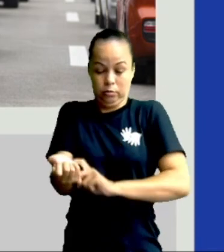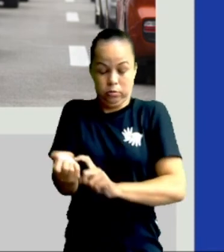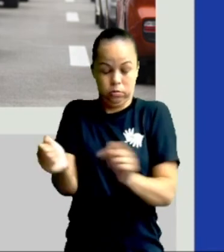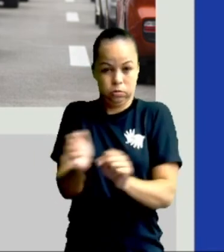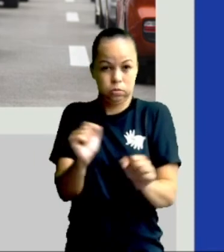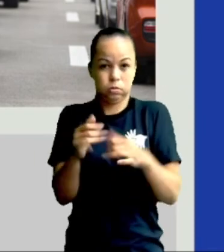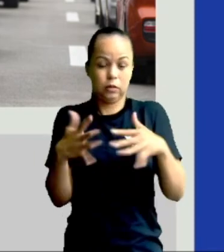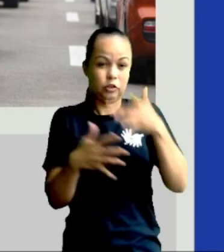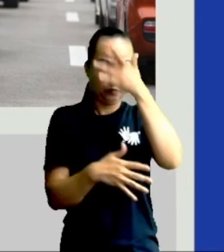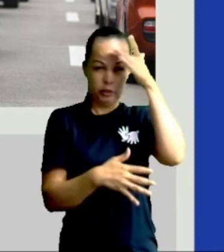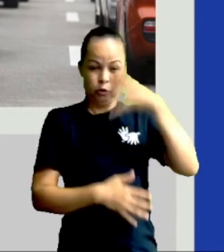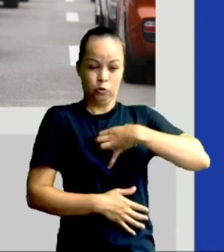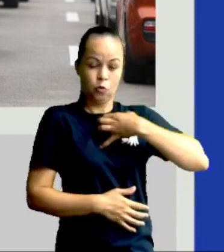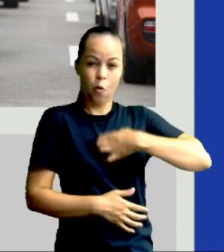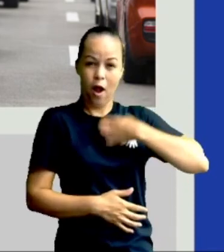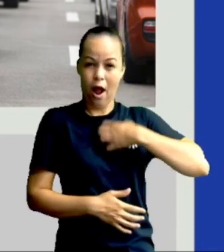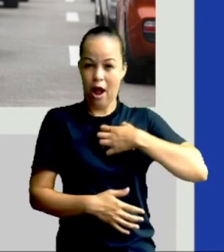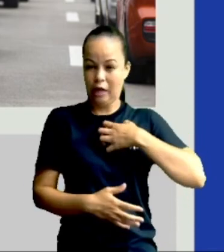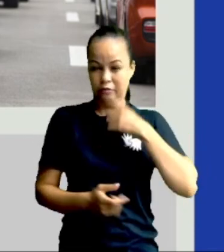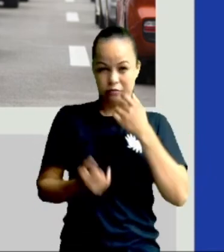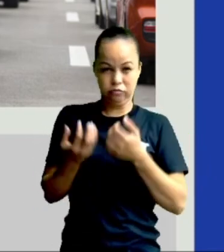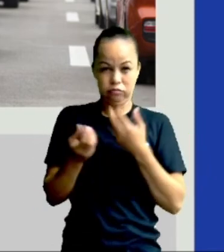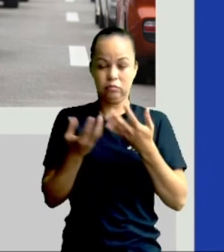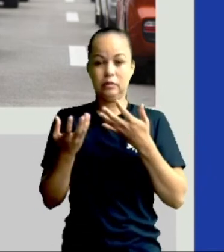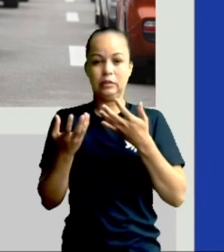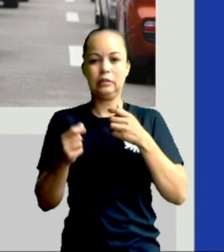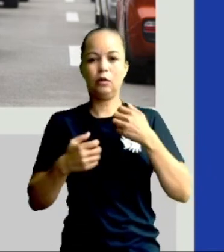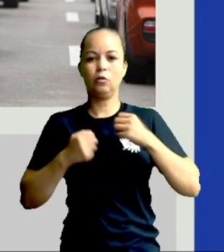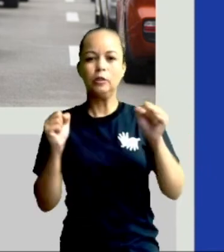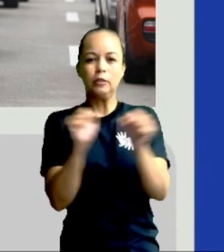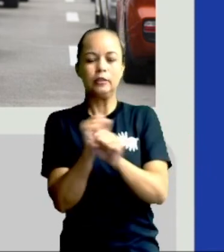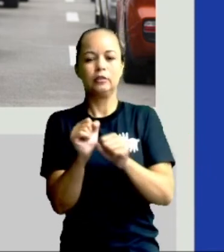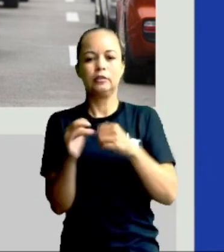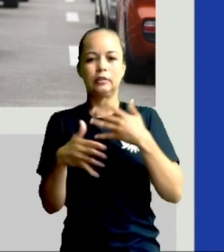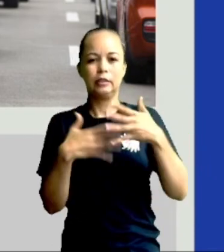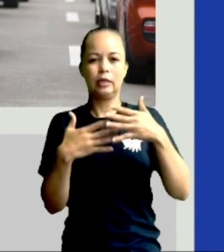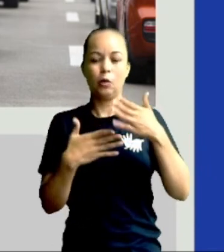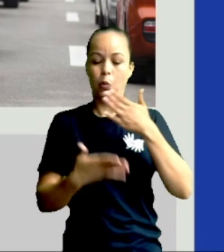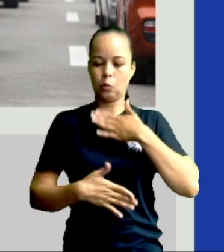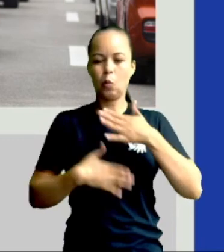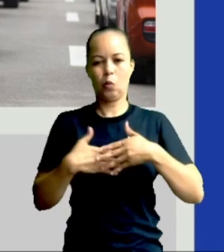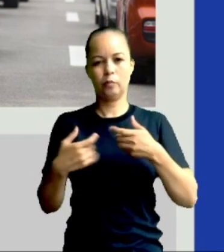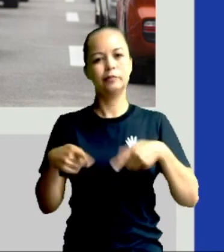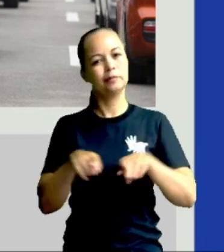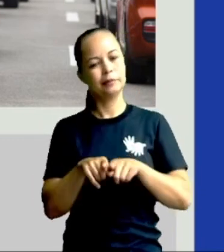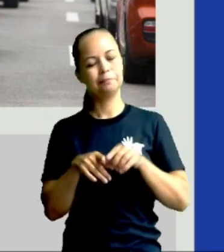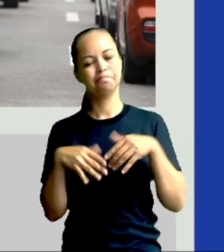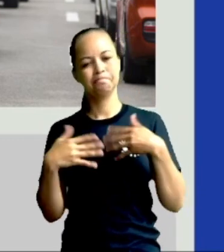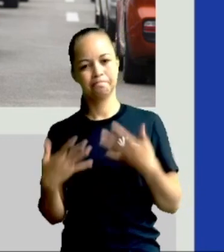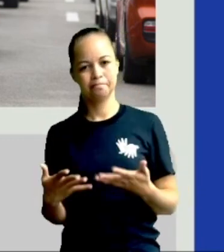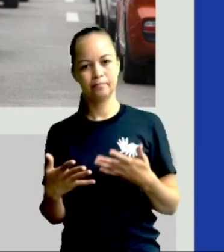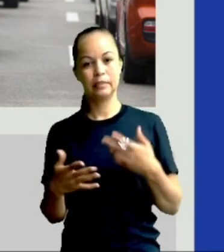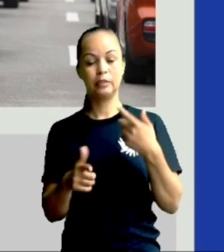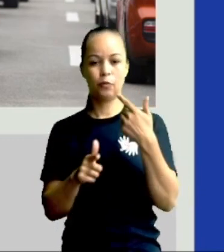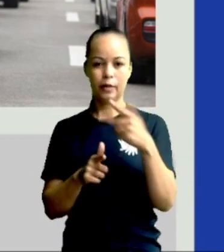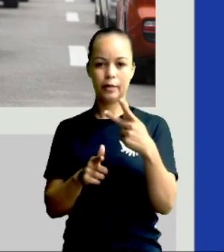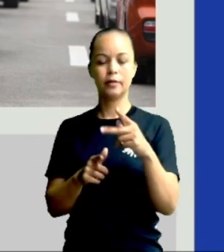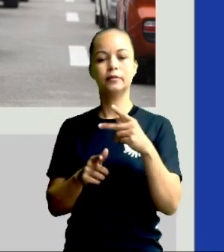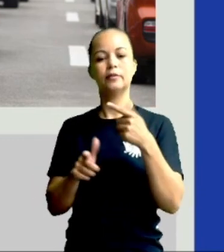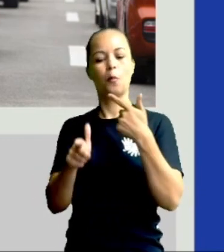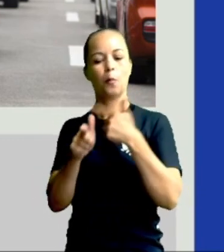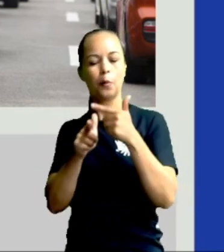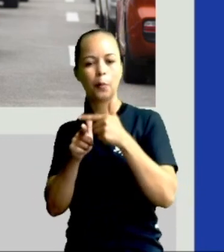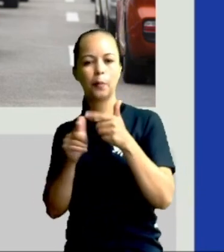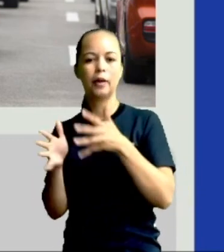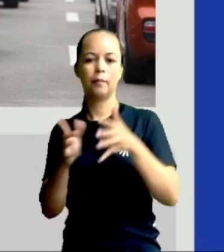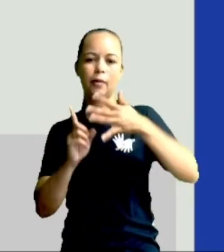estresse, muita gente com raiva, muita gente desequilibrada e aí provoca tanta coisa, né? Enfim, então esses são os impactos do trânsito no